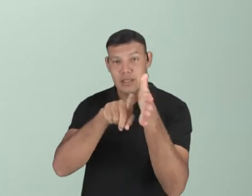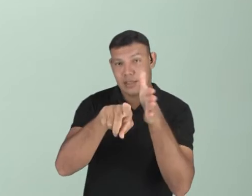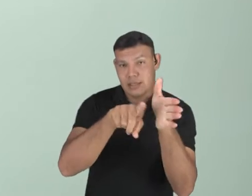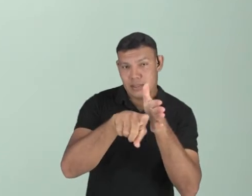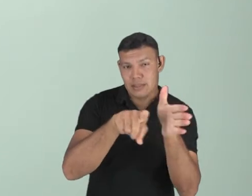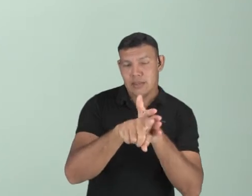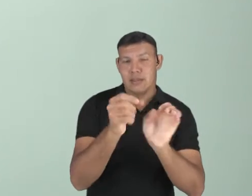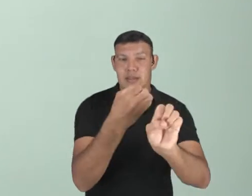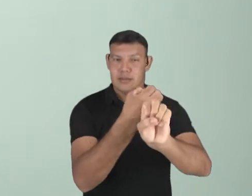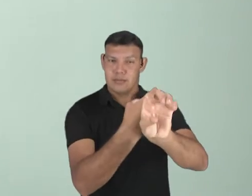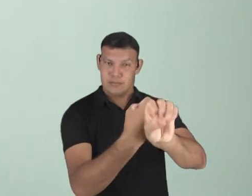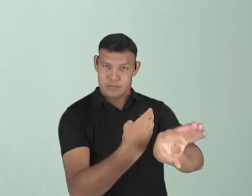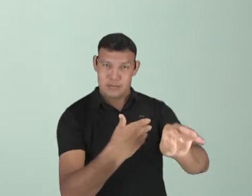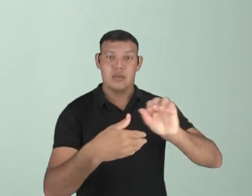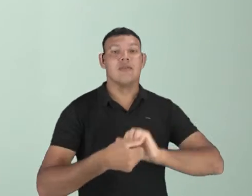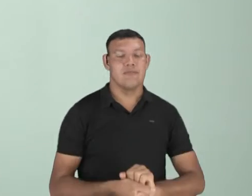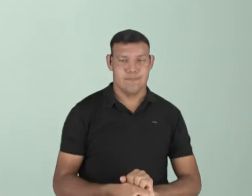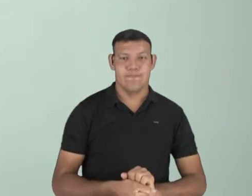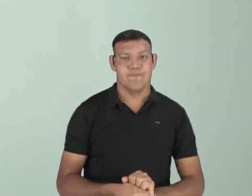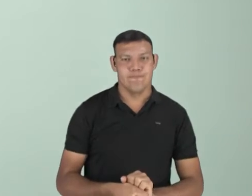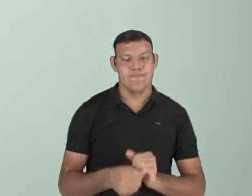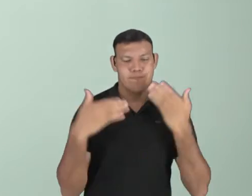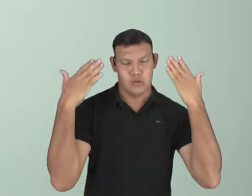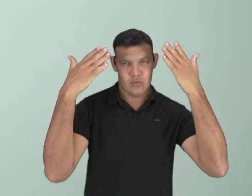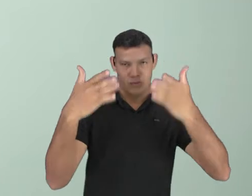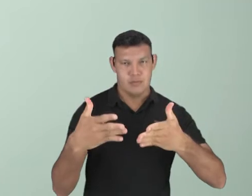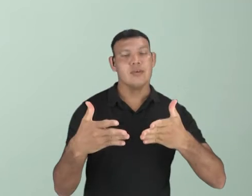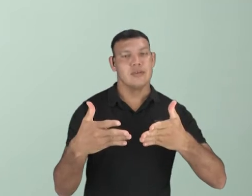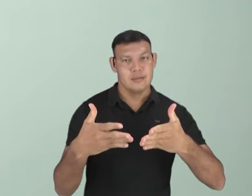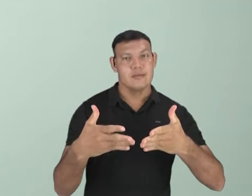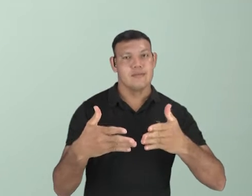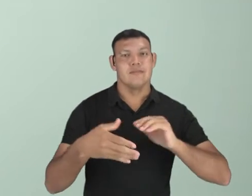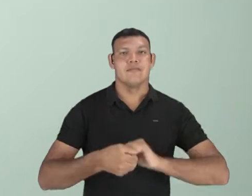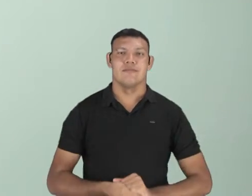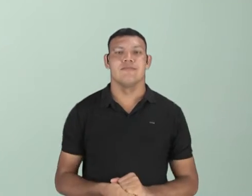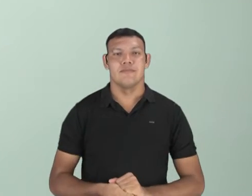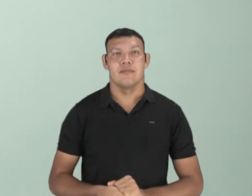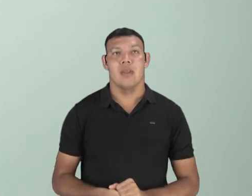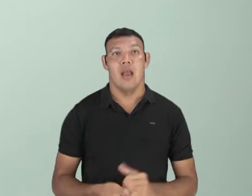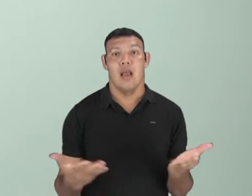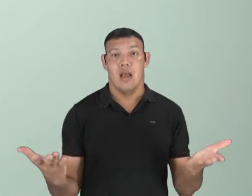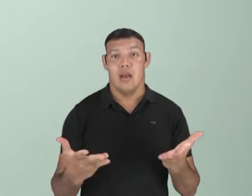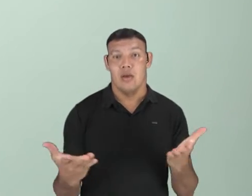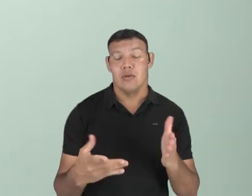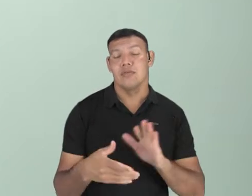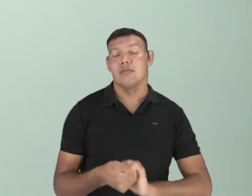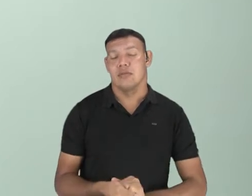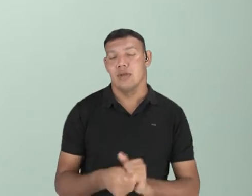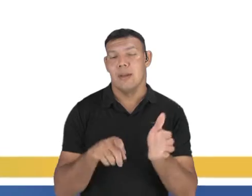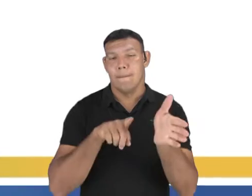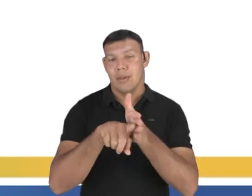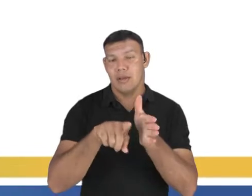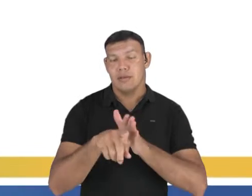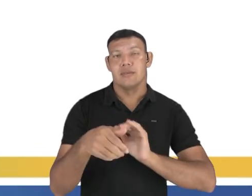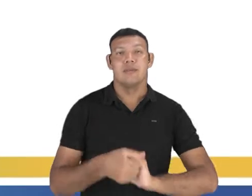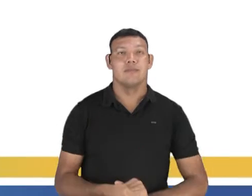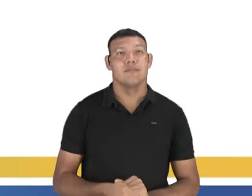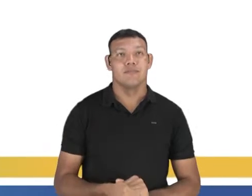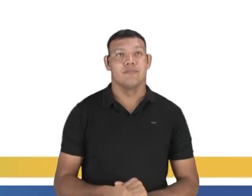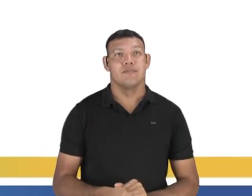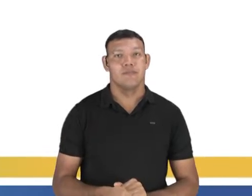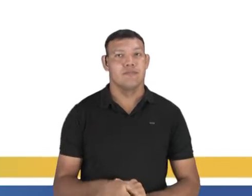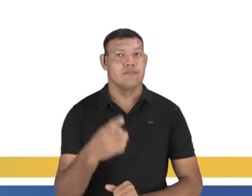da videoaula irão se reportar a isso. Vamos à nossa primeira questão? Visualizem em tela,